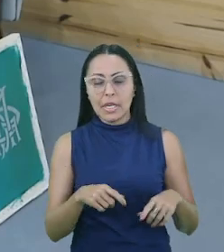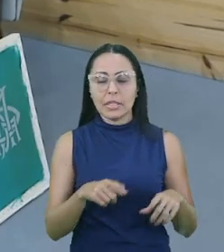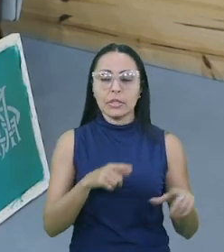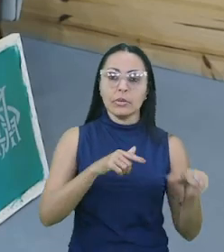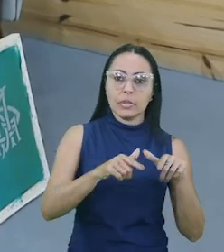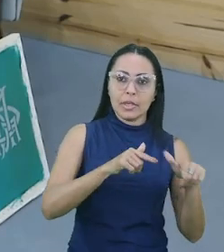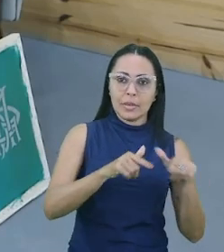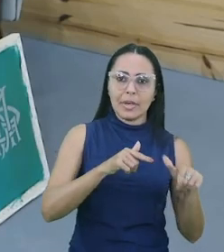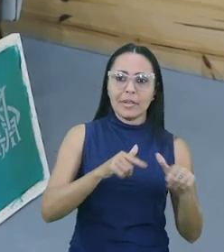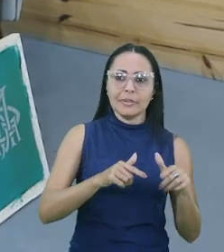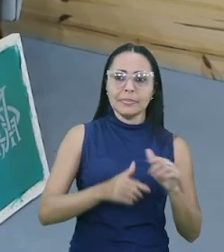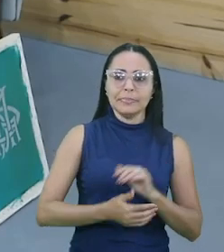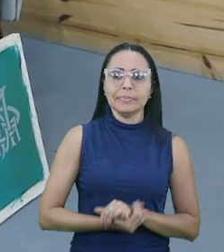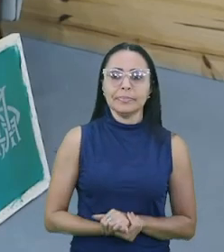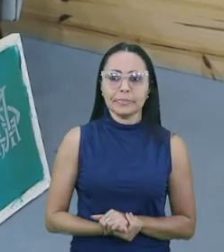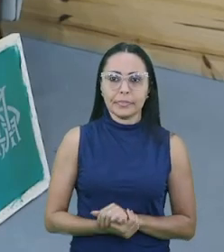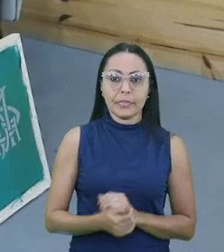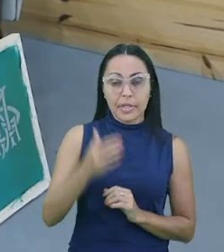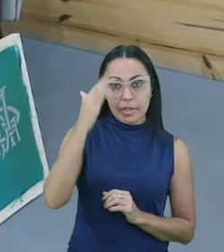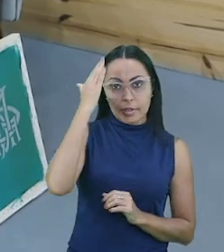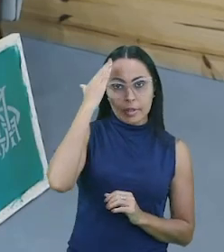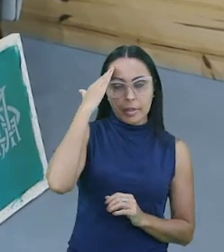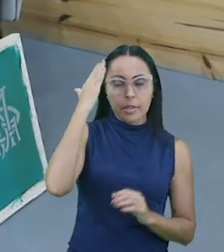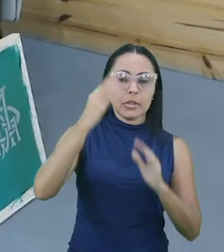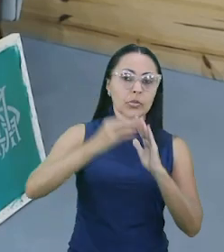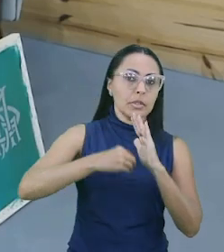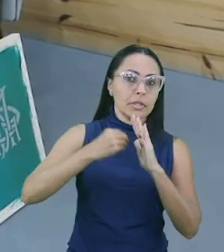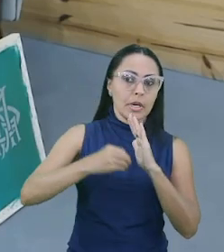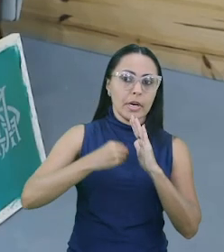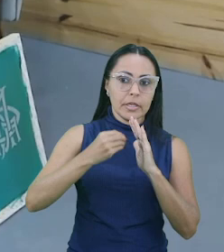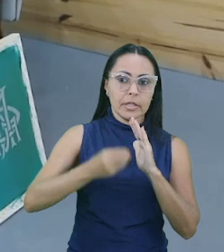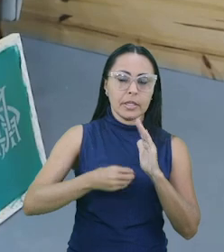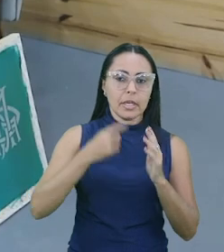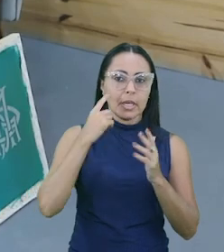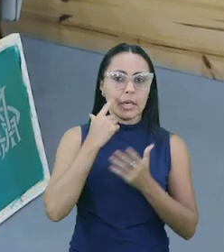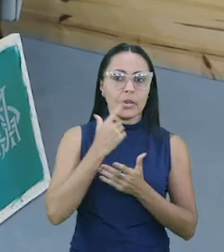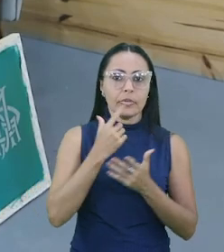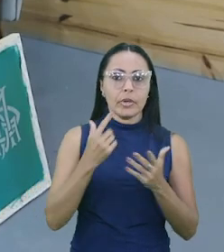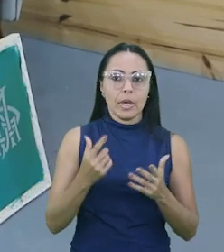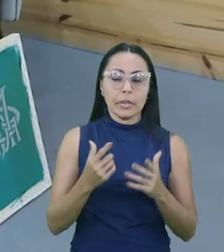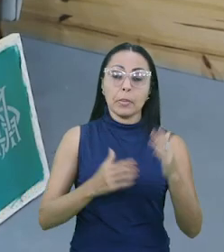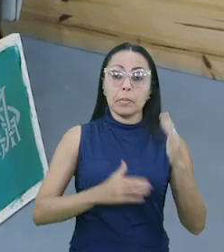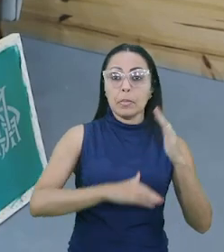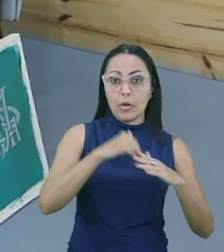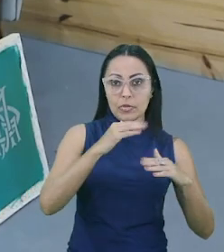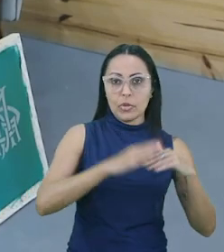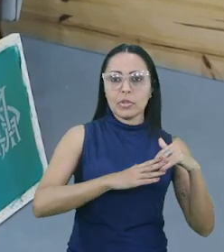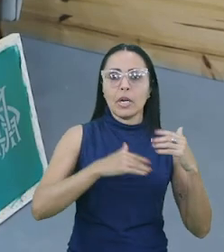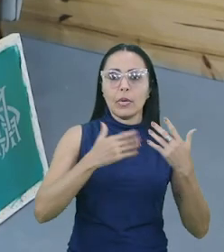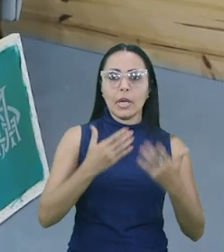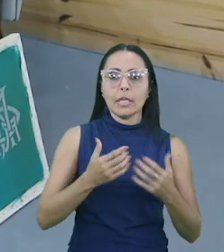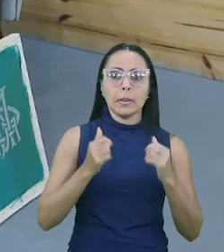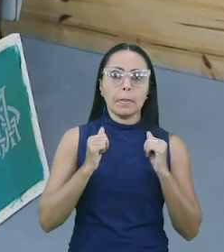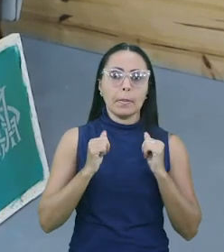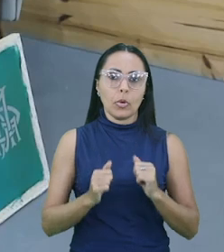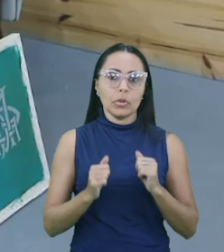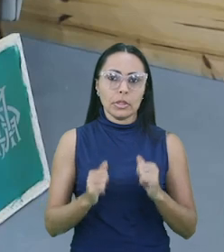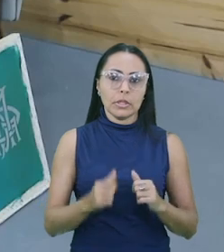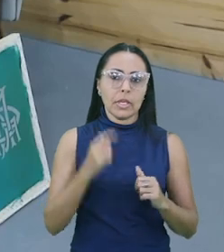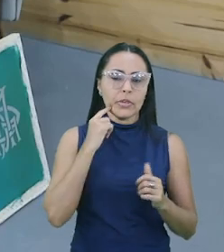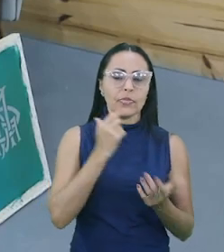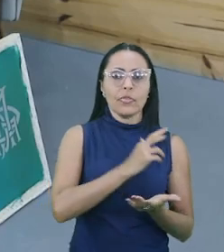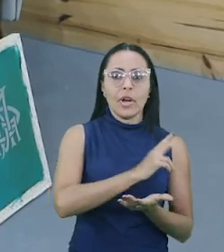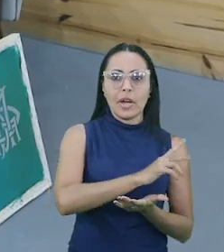trabalho e entender que o design gráfico, o designer profissional, no caso, ele pode atuar